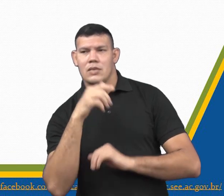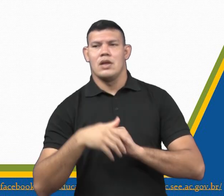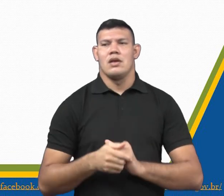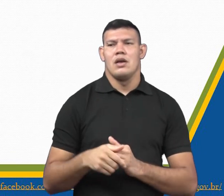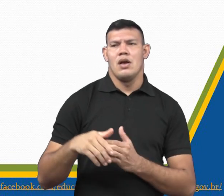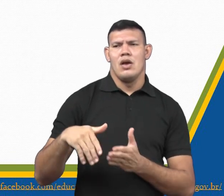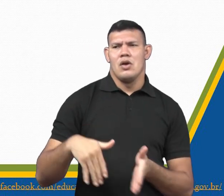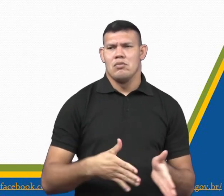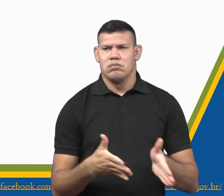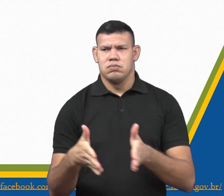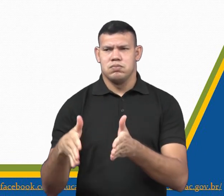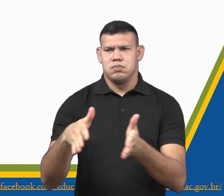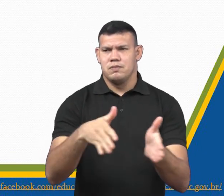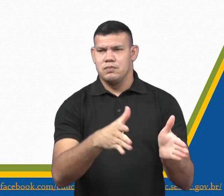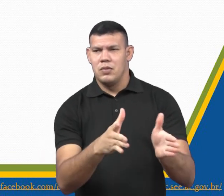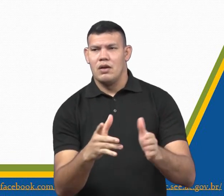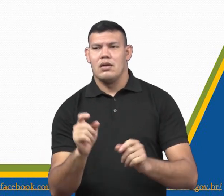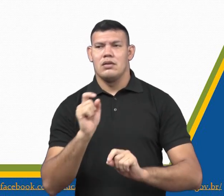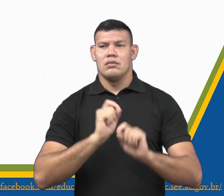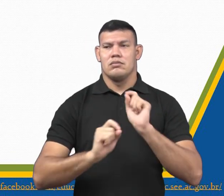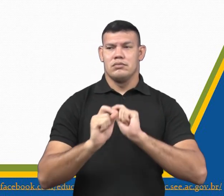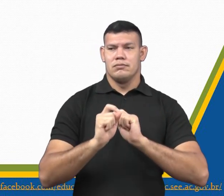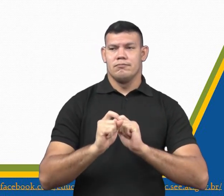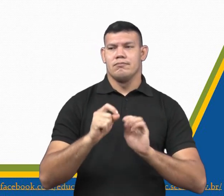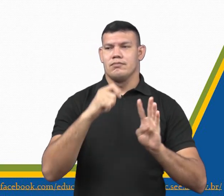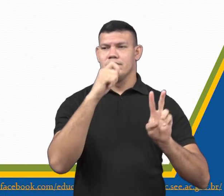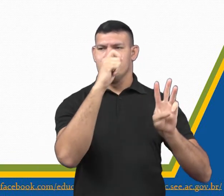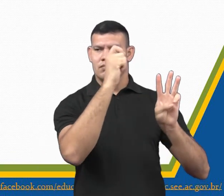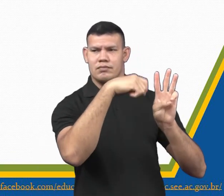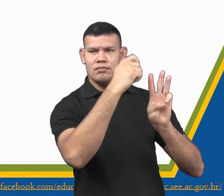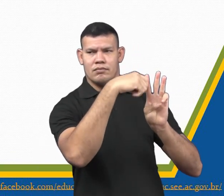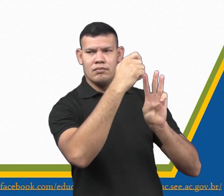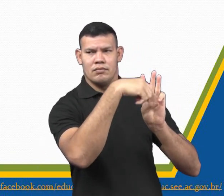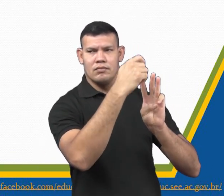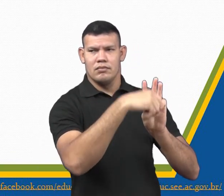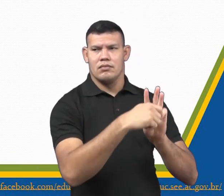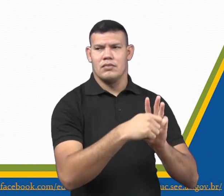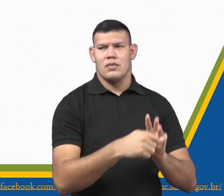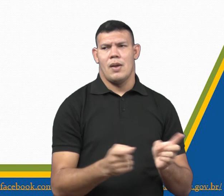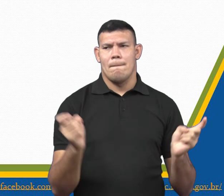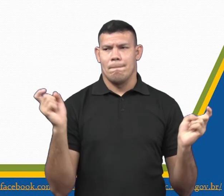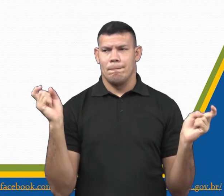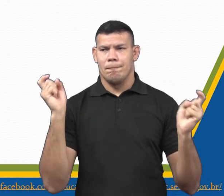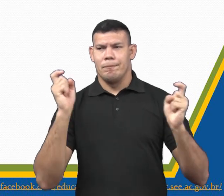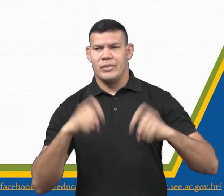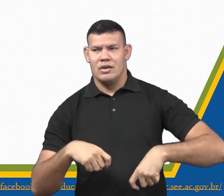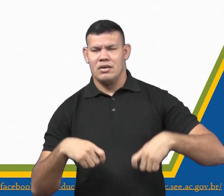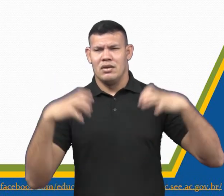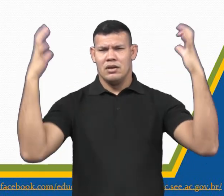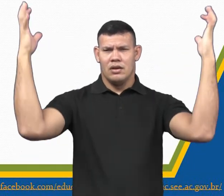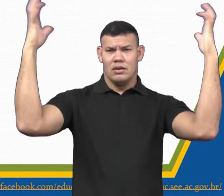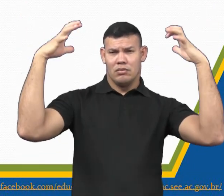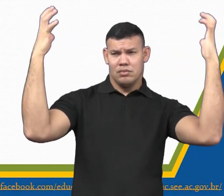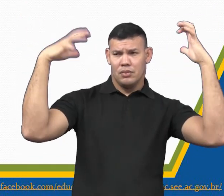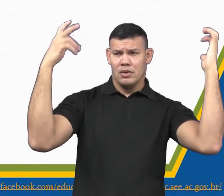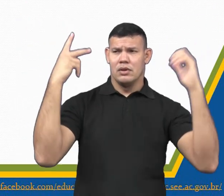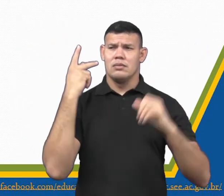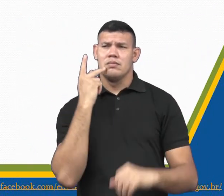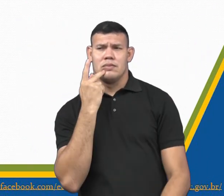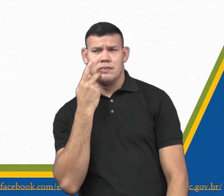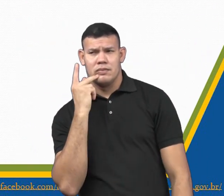inverno bom para este ano. A divulgação pela Fundação Cearense de Meteorologia e Recursos Hídricos dos